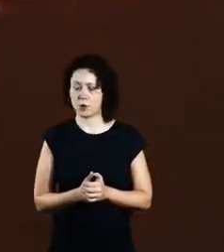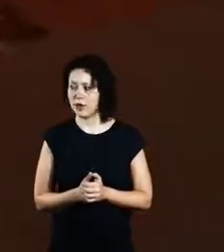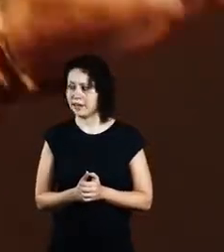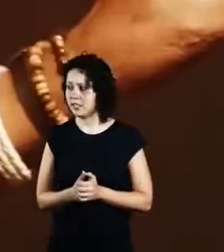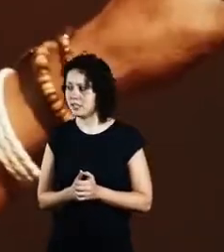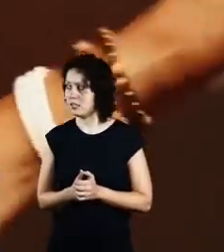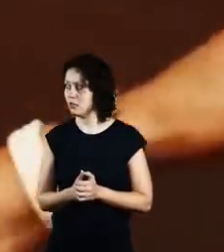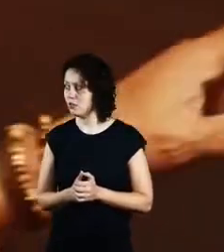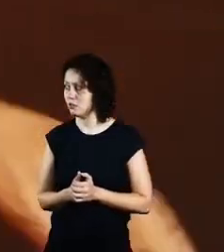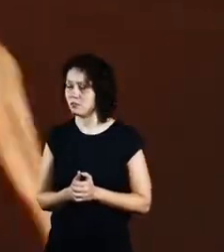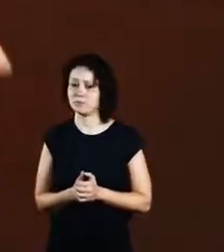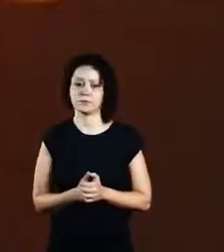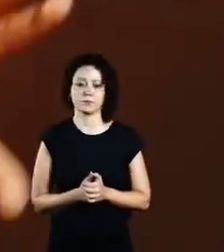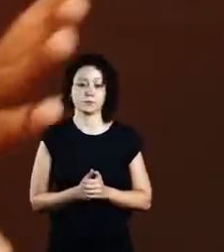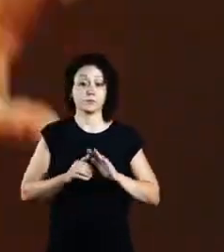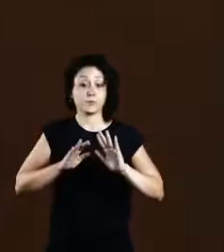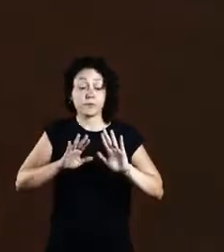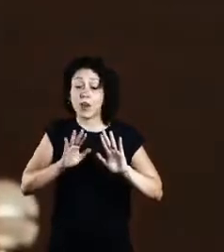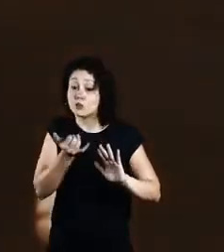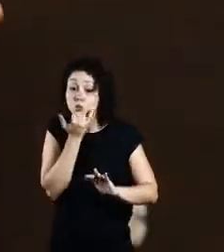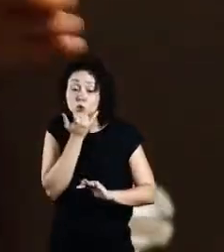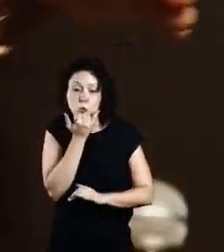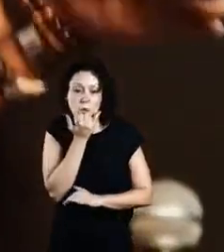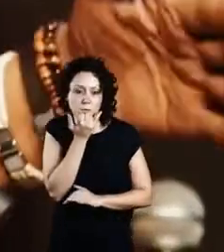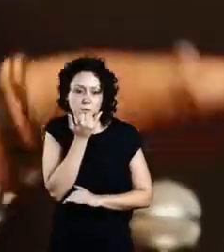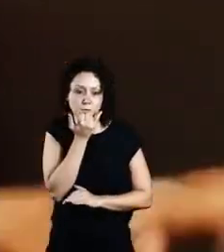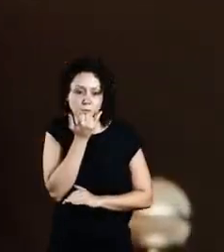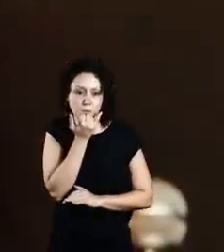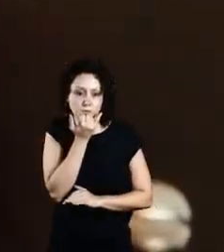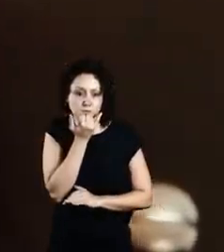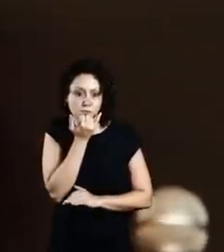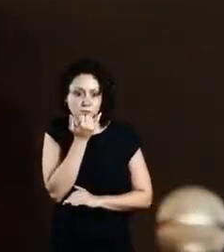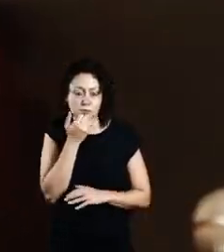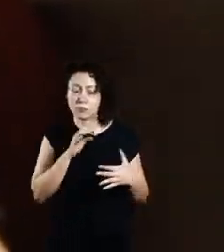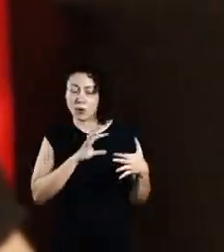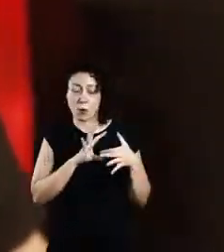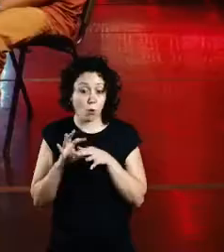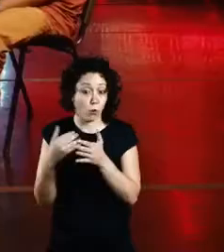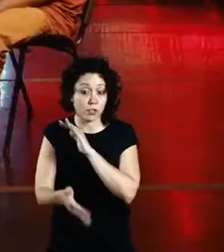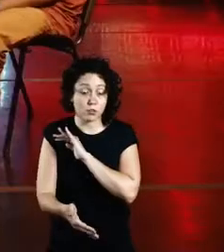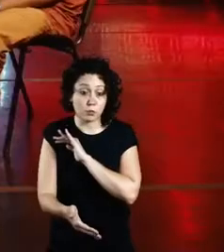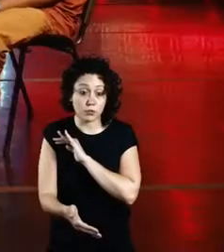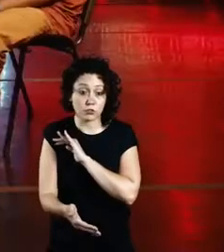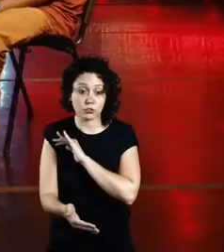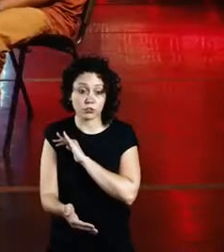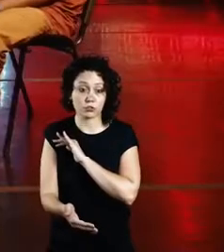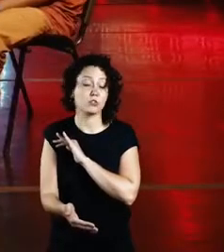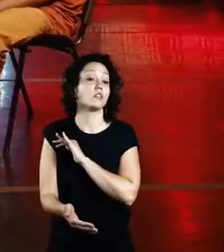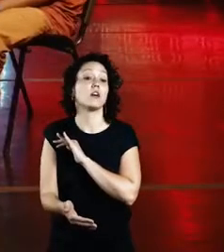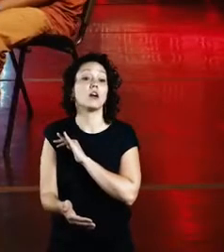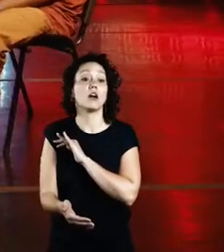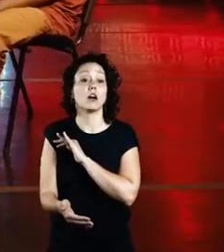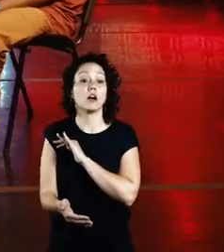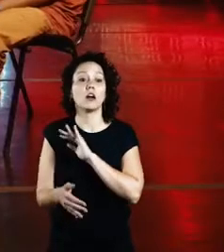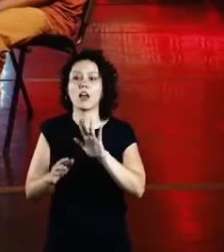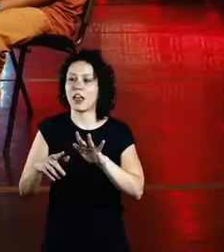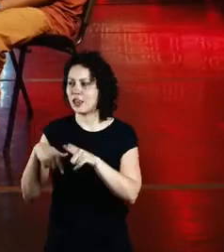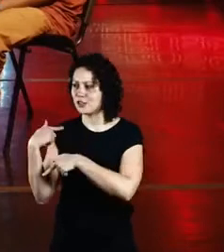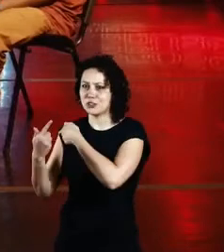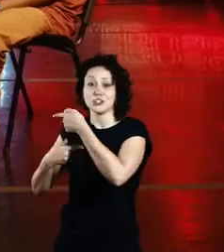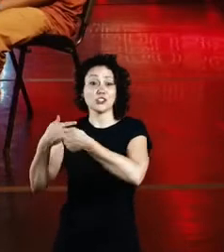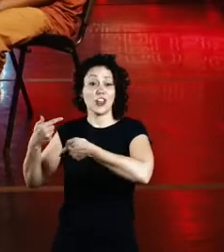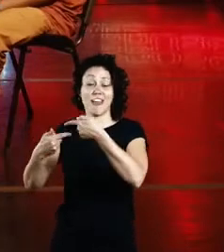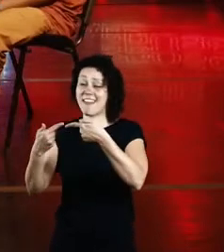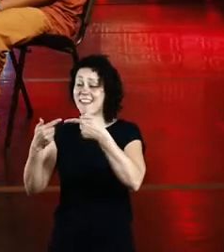você também chegou um pouquinho depois. Então você quase... Então, eu cheguei no show do James Brown. É, já era a geração Chic